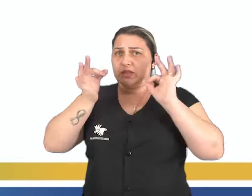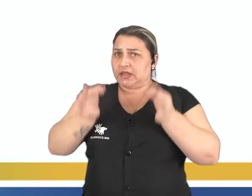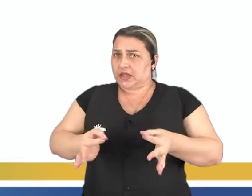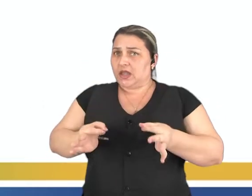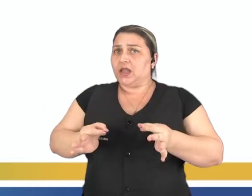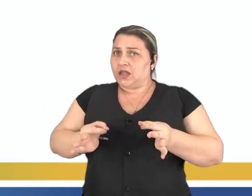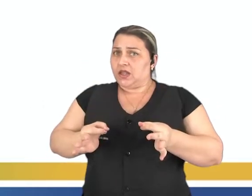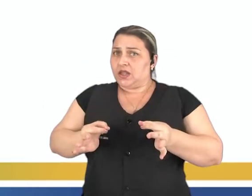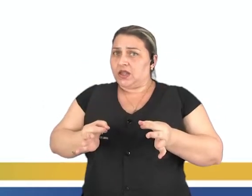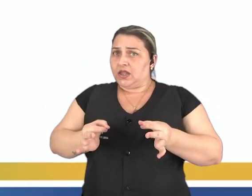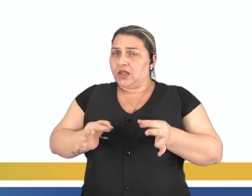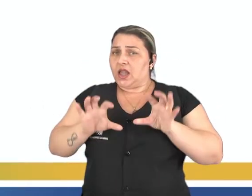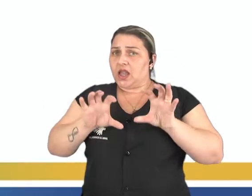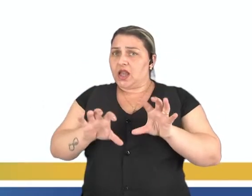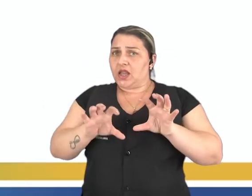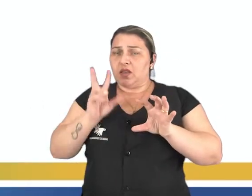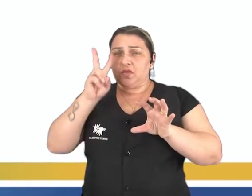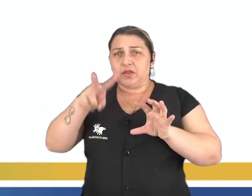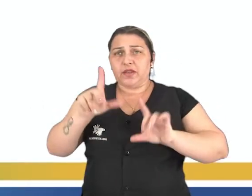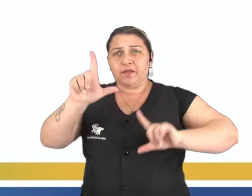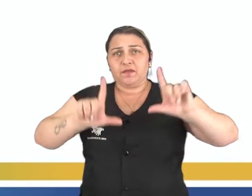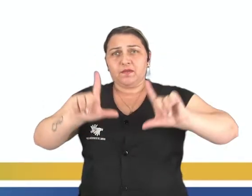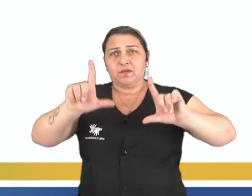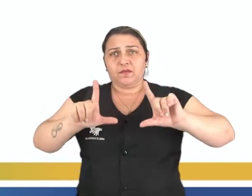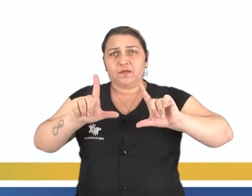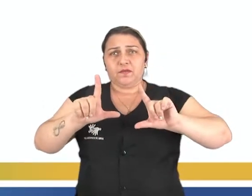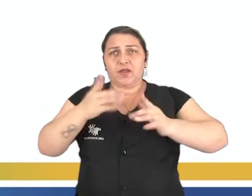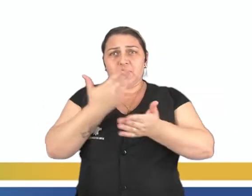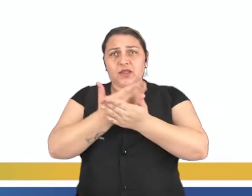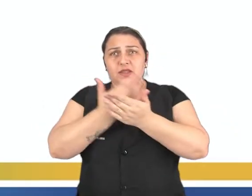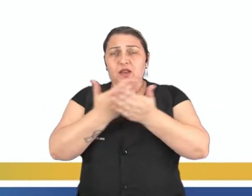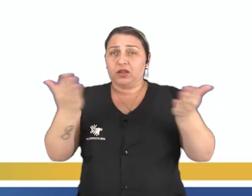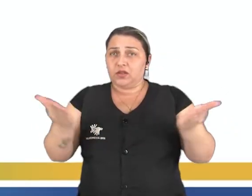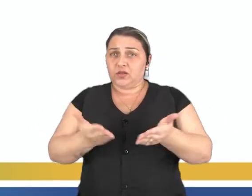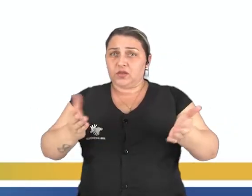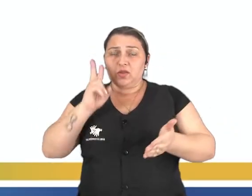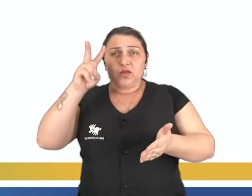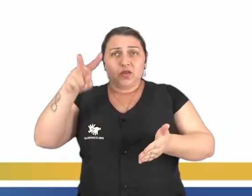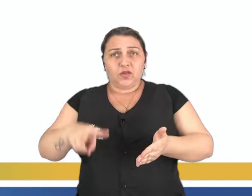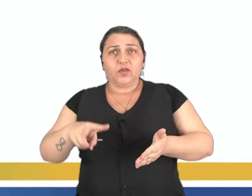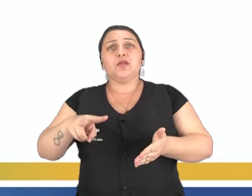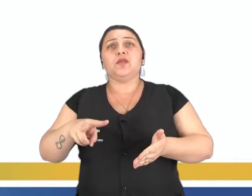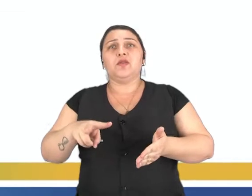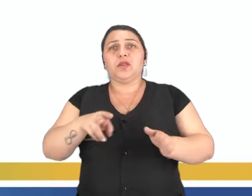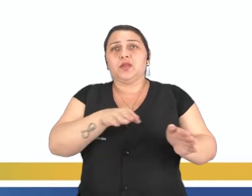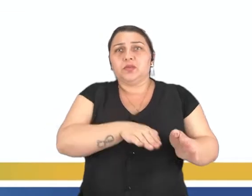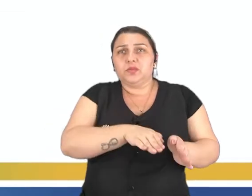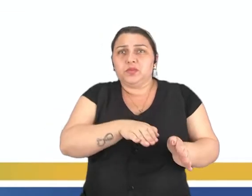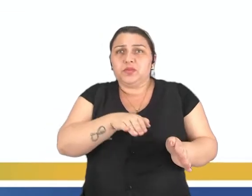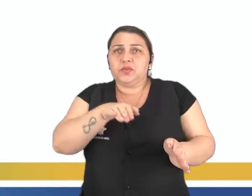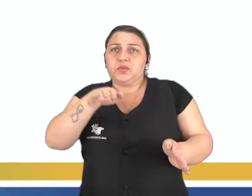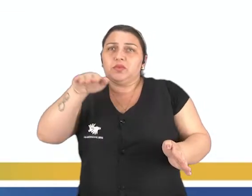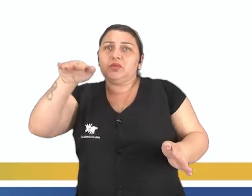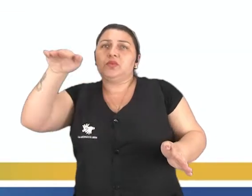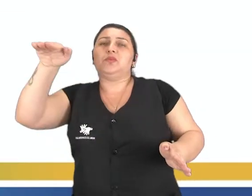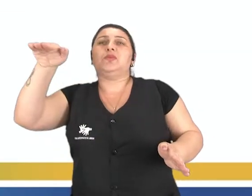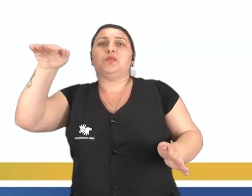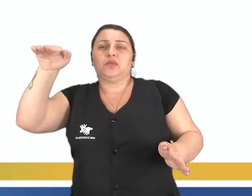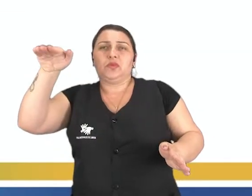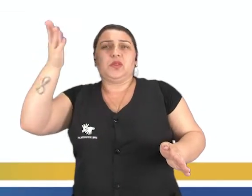Será que é assim que você está vendo nas nossas aulas hoje? Então, a gente pode ver essa evolução também, né? Desde a